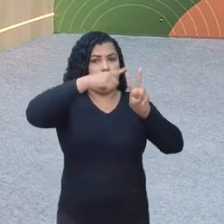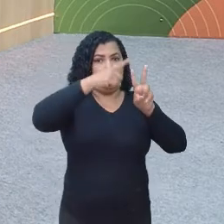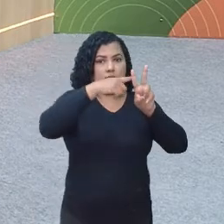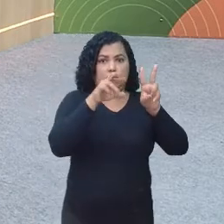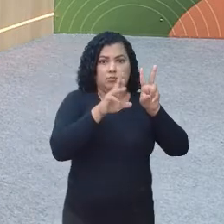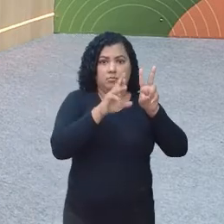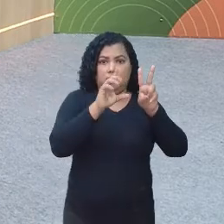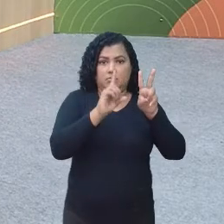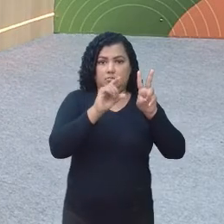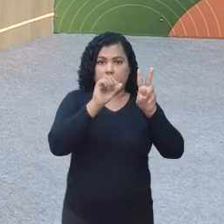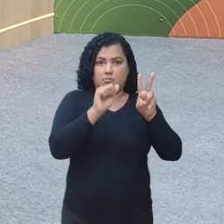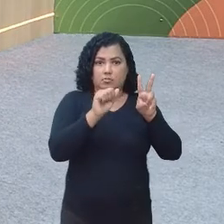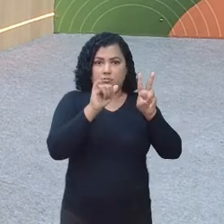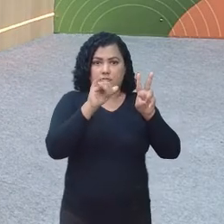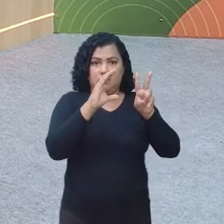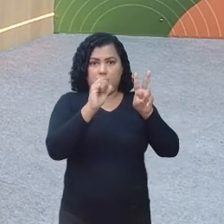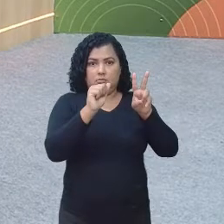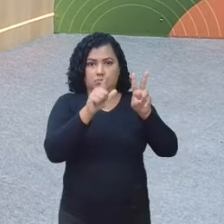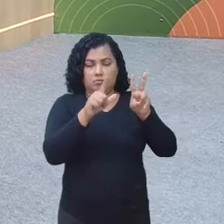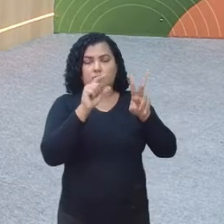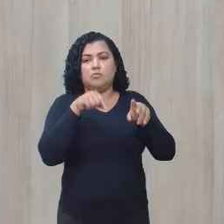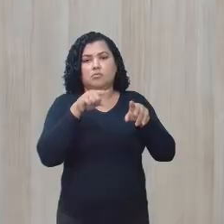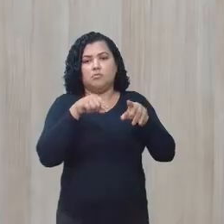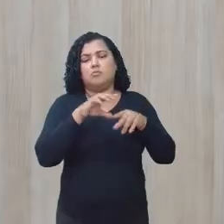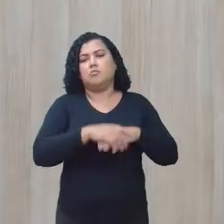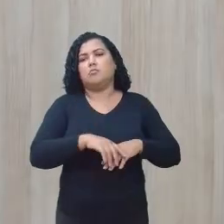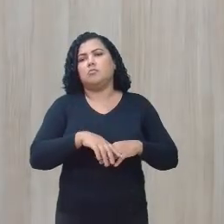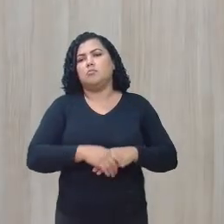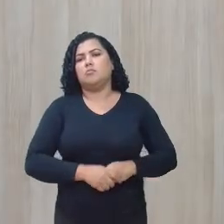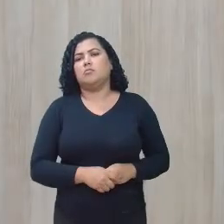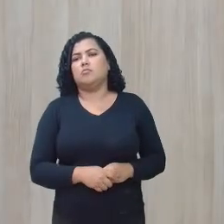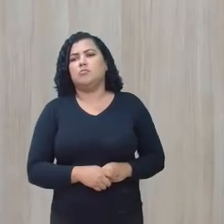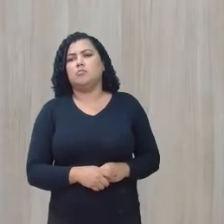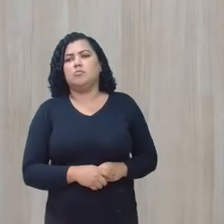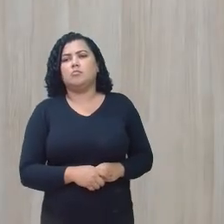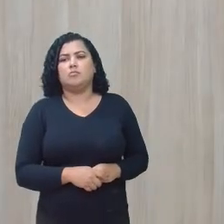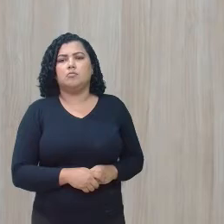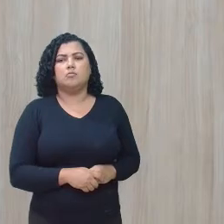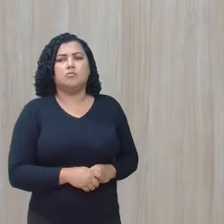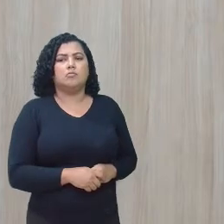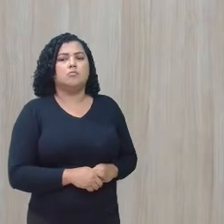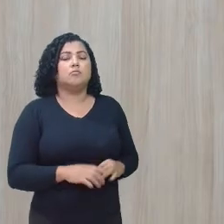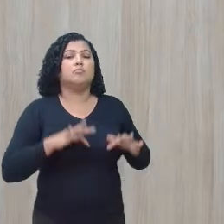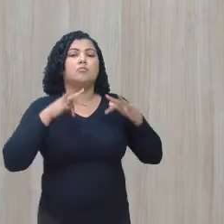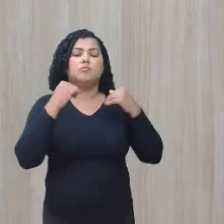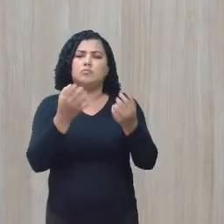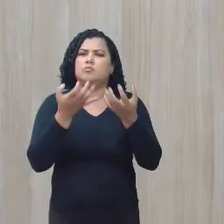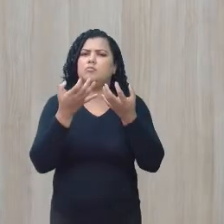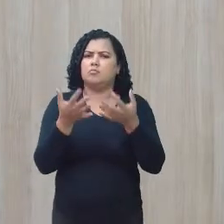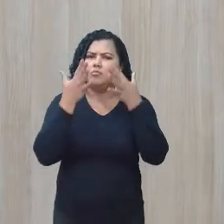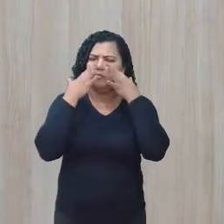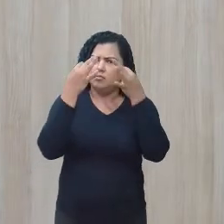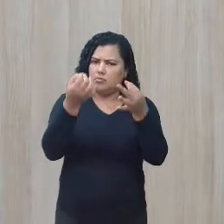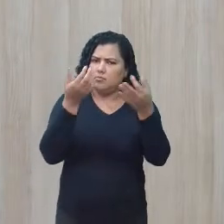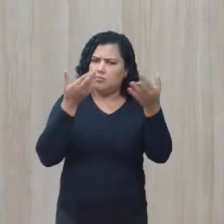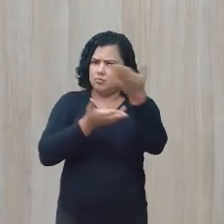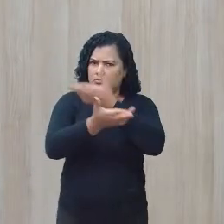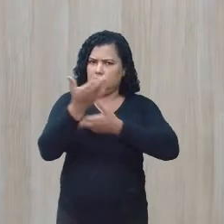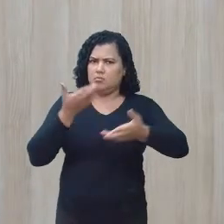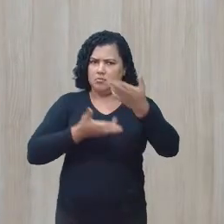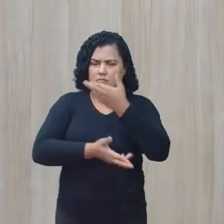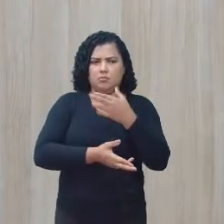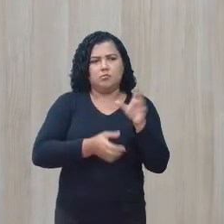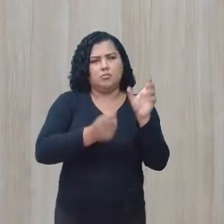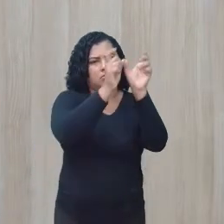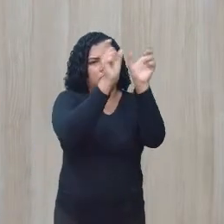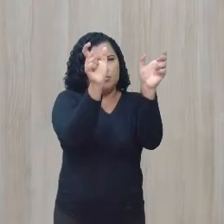aquele símbolo aí, tá bom? Então, nessa parte final aqui, eu queria chamar a atenção mais uma vez para essa relação de cada